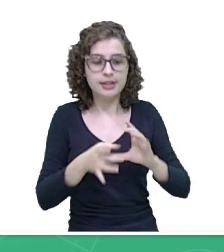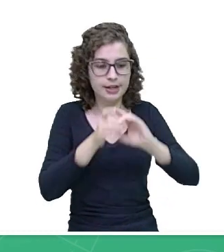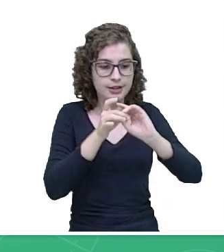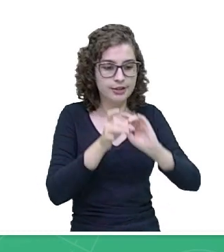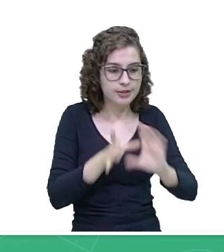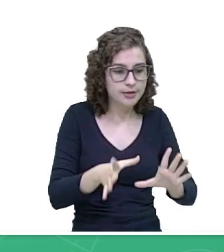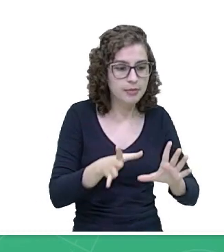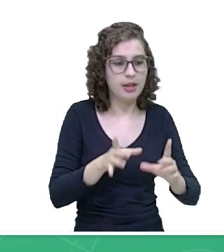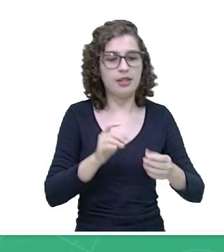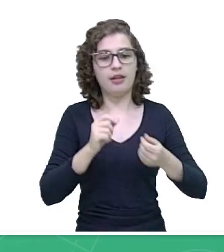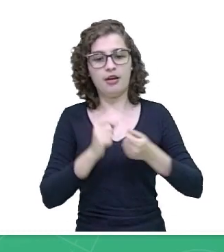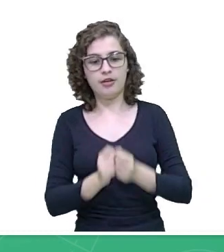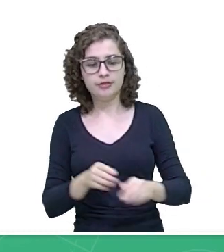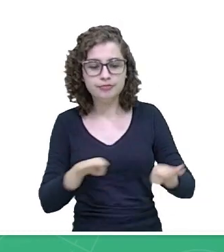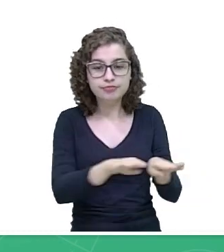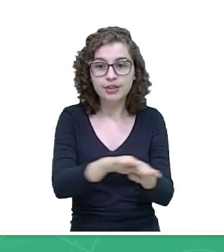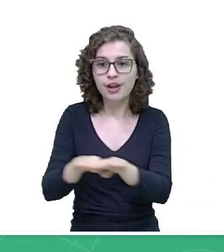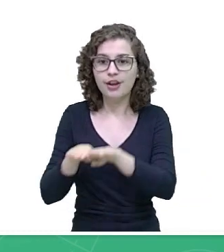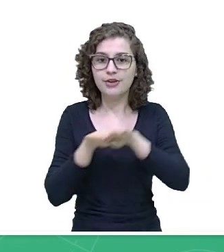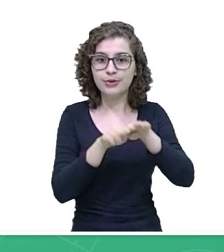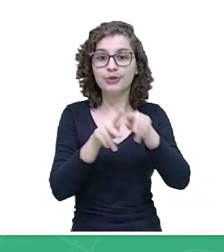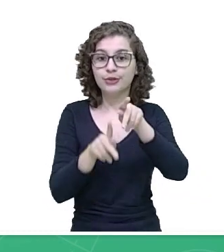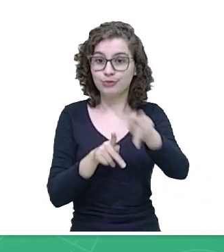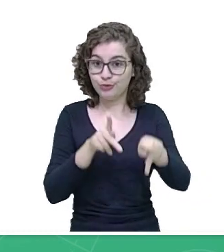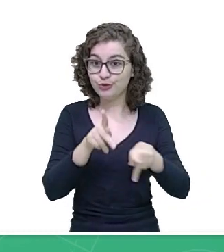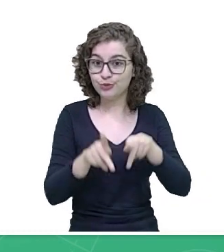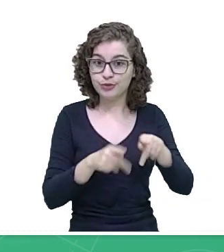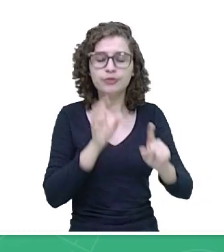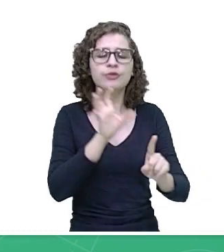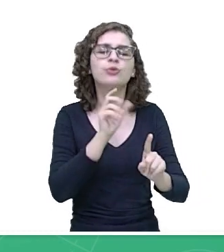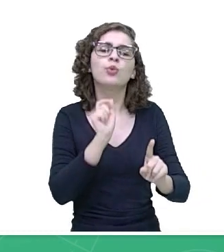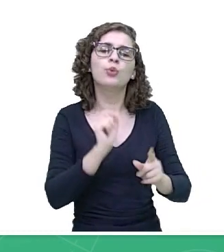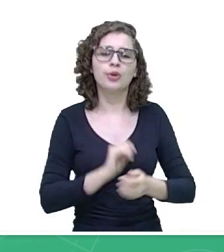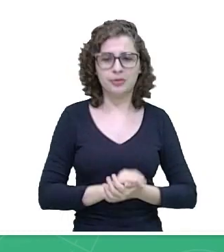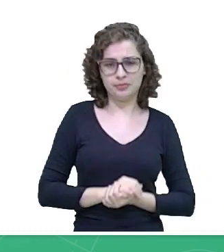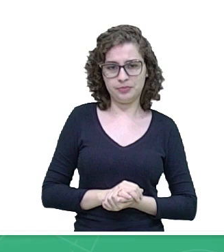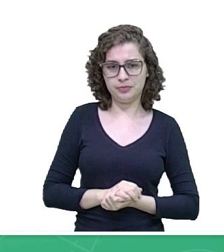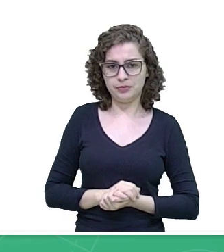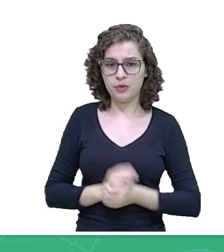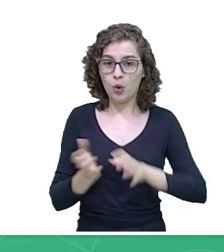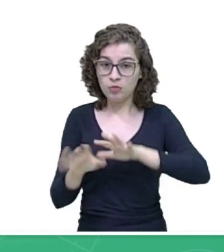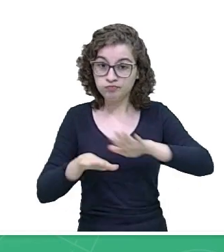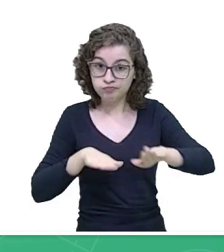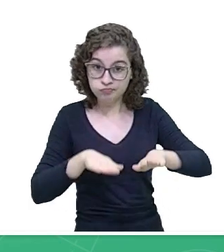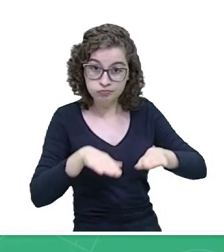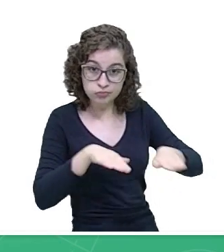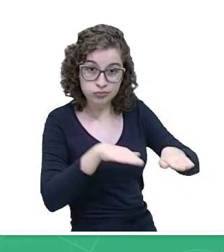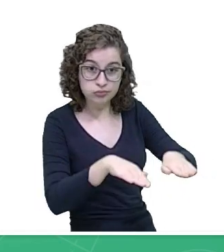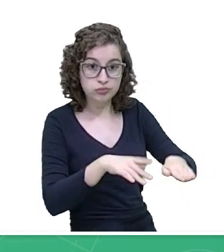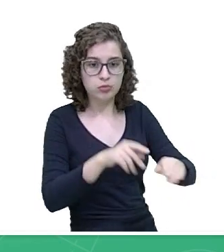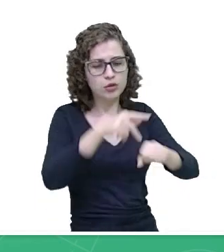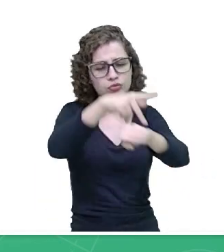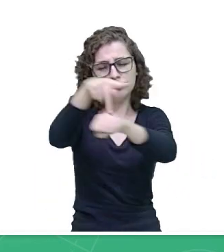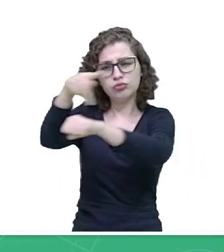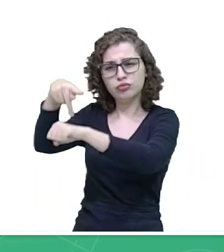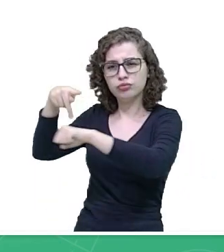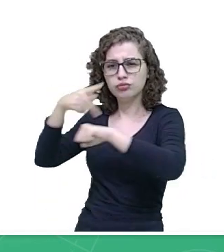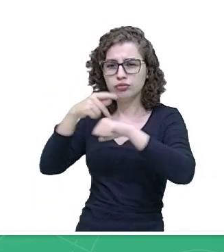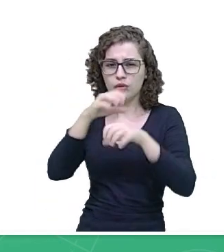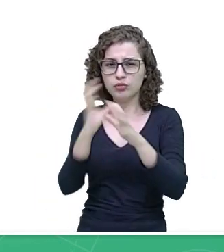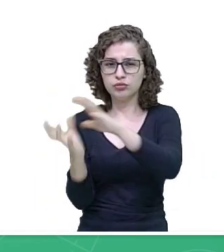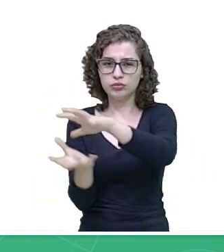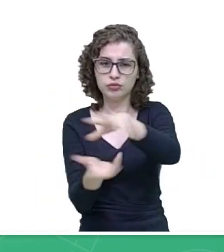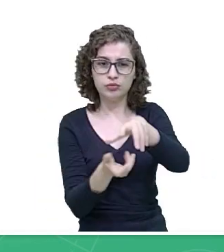à igualdade dos povos. Influenciou uma série de movimentos mundo afora, incluindo